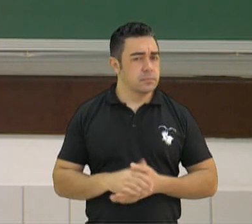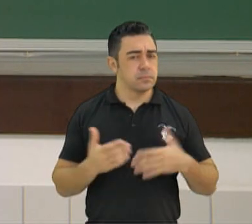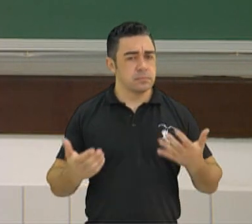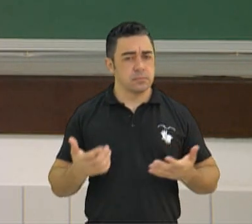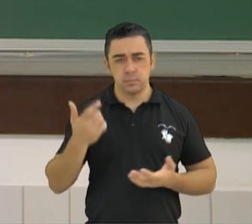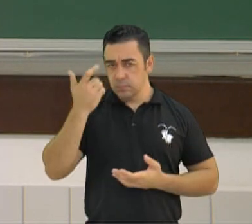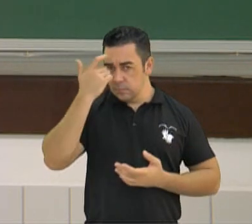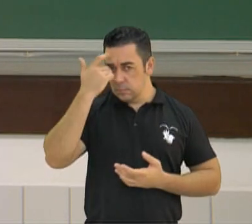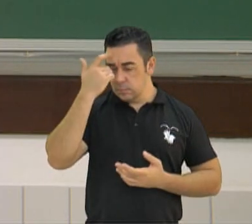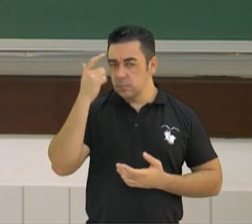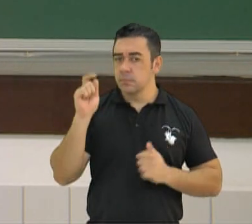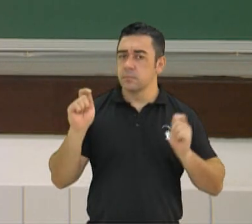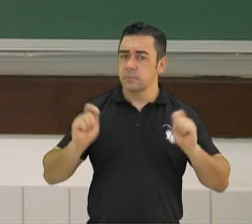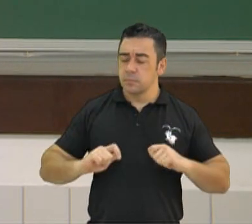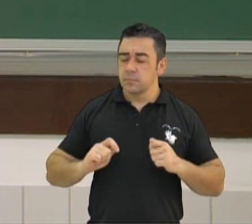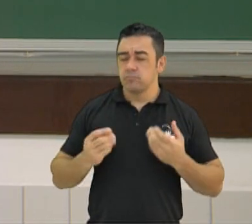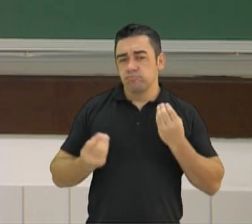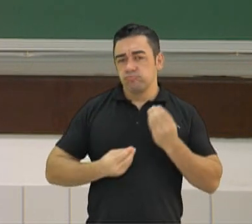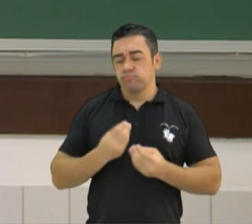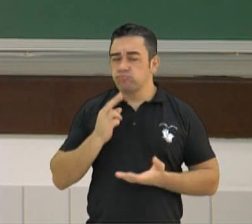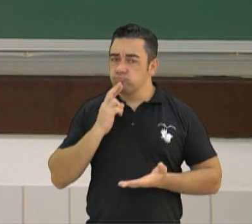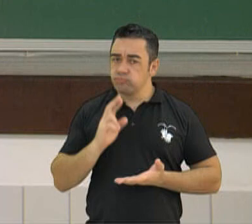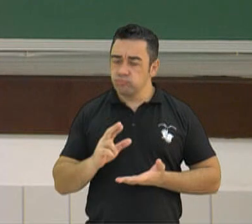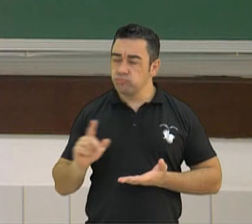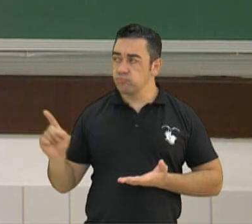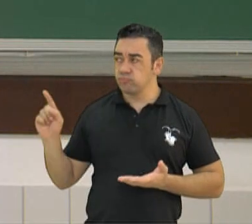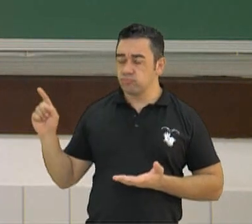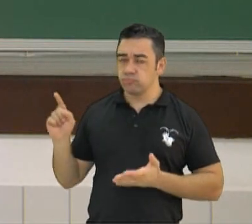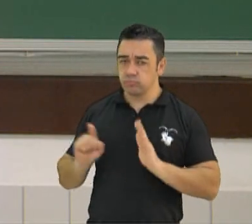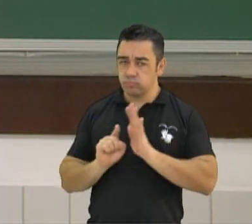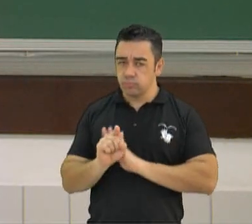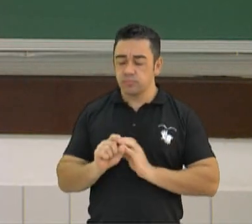pensar então sobre uma possível resposta para essa questão.